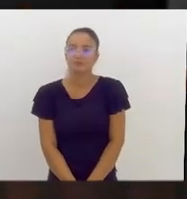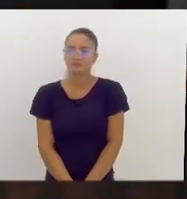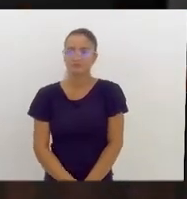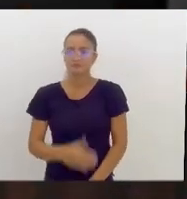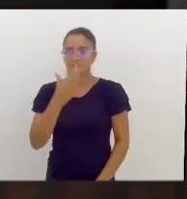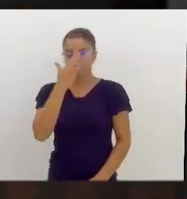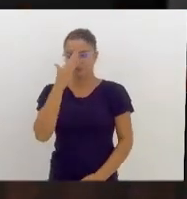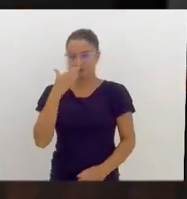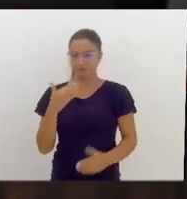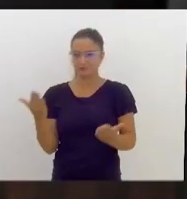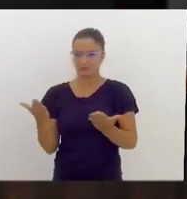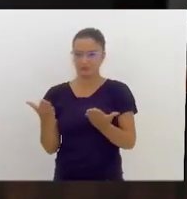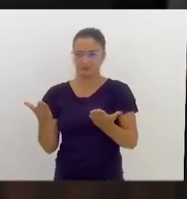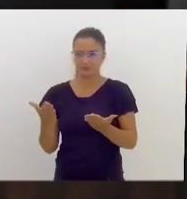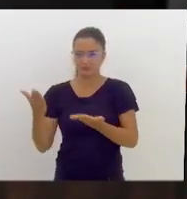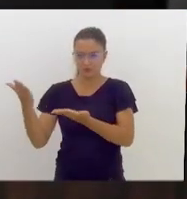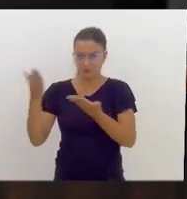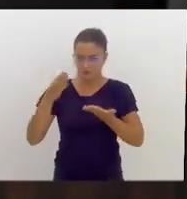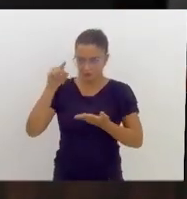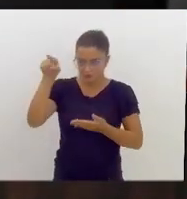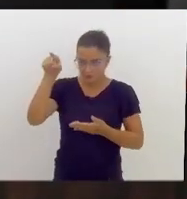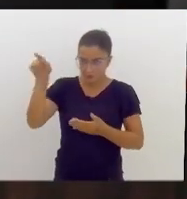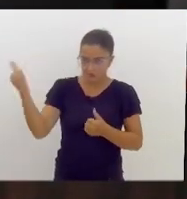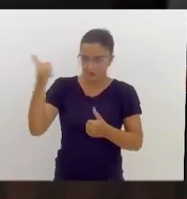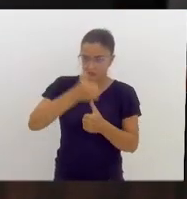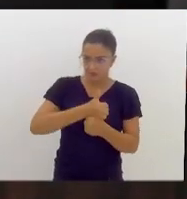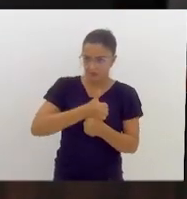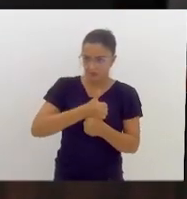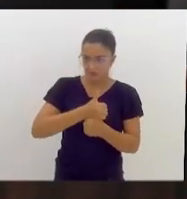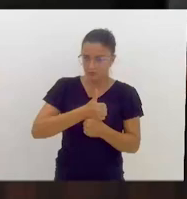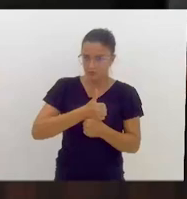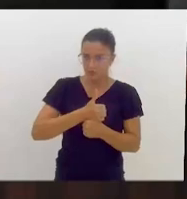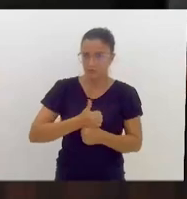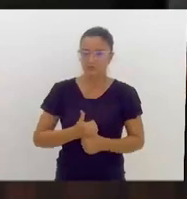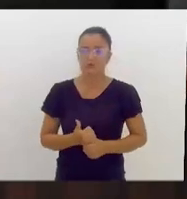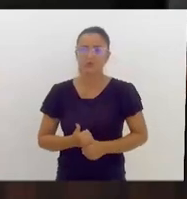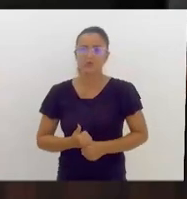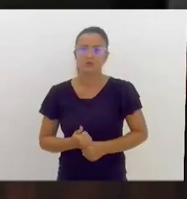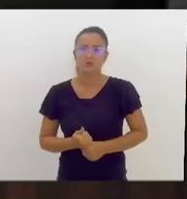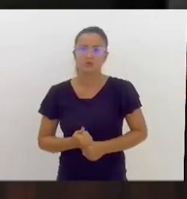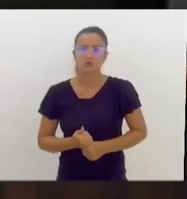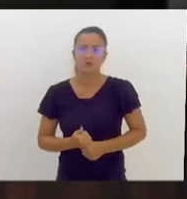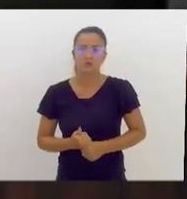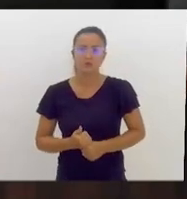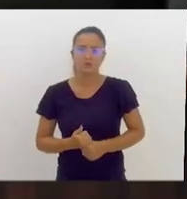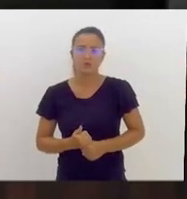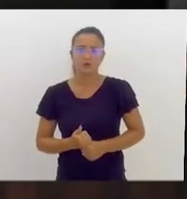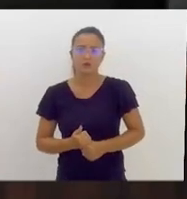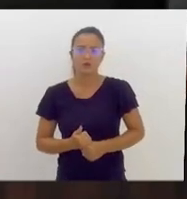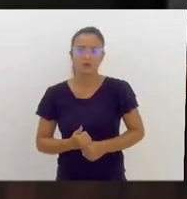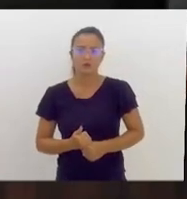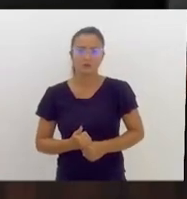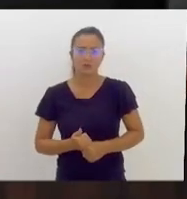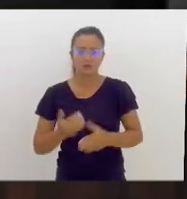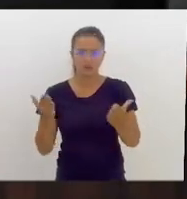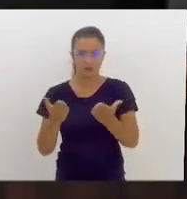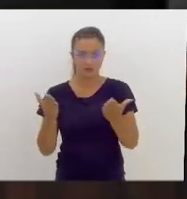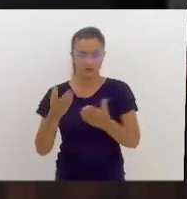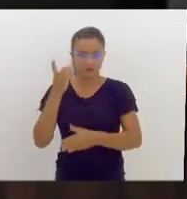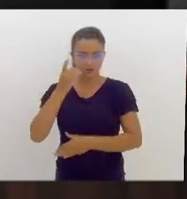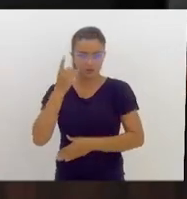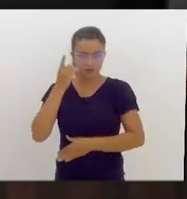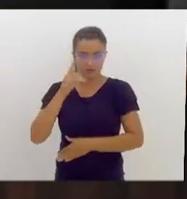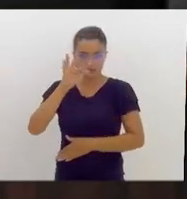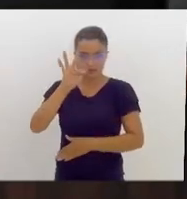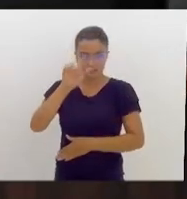Gostaria de convidar a Vossa Excelência para assumir aqui a presidência, se possível, que agora tem o deputado Flávio Serafim